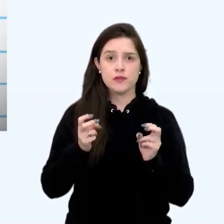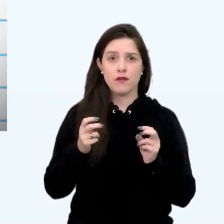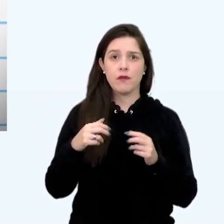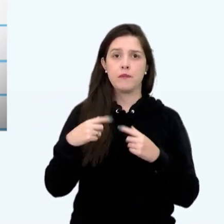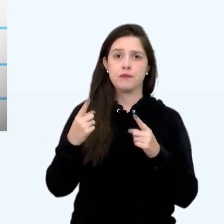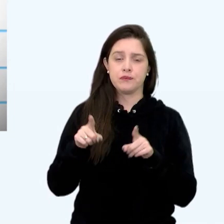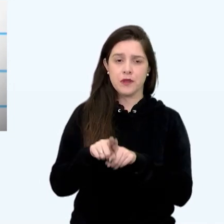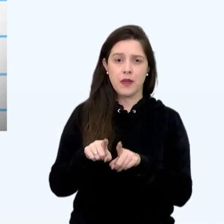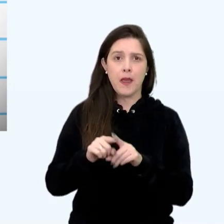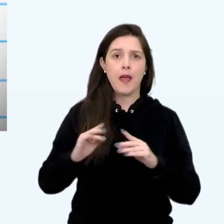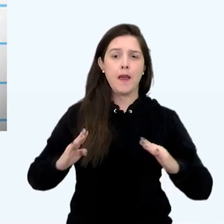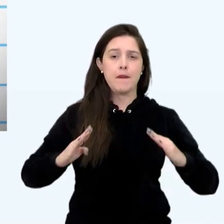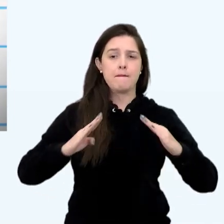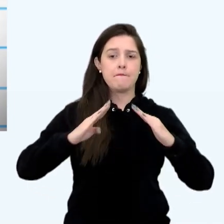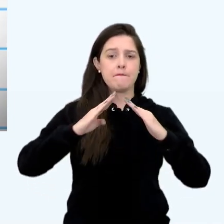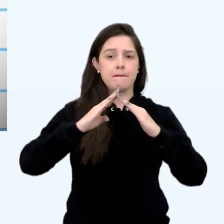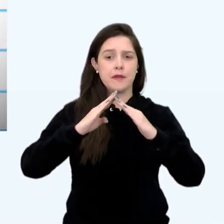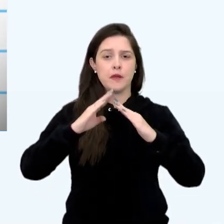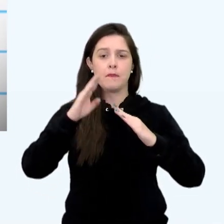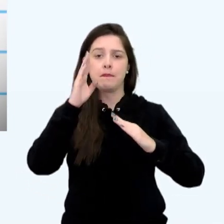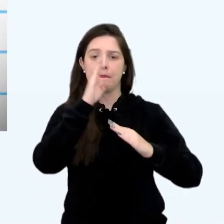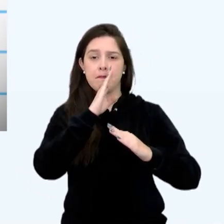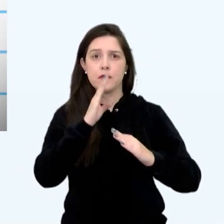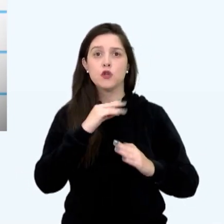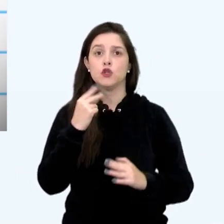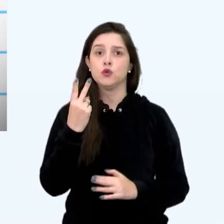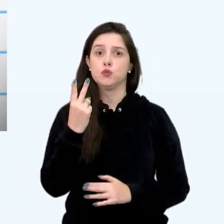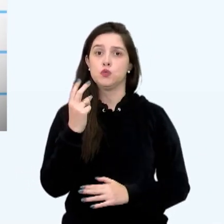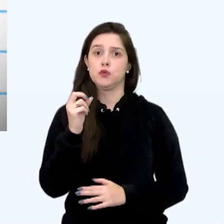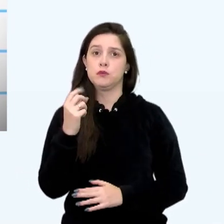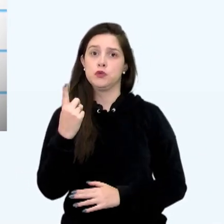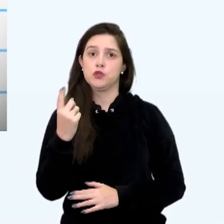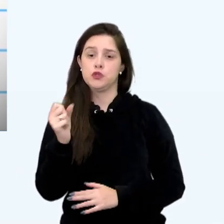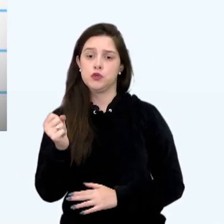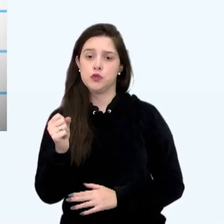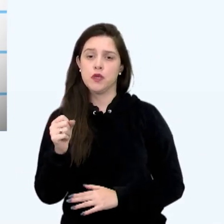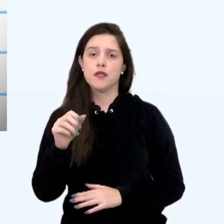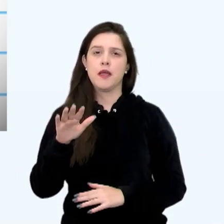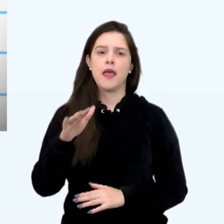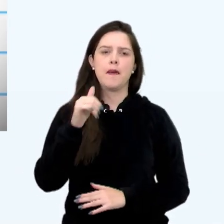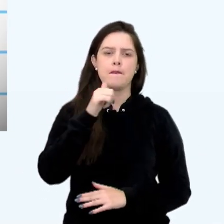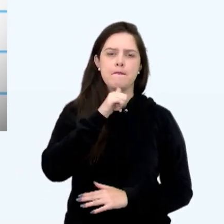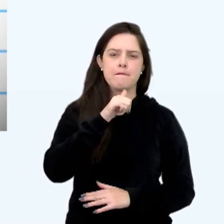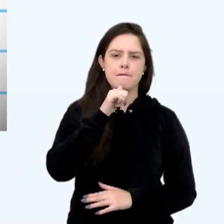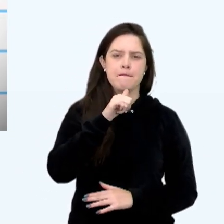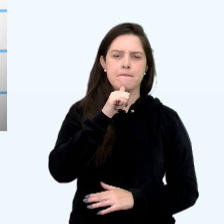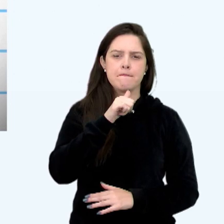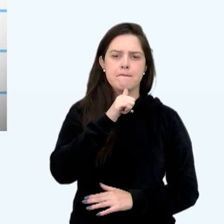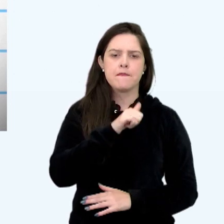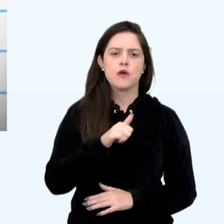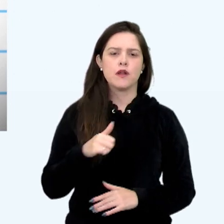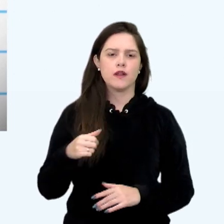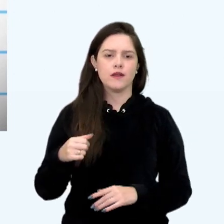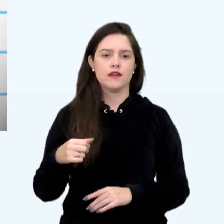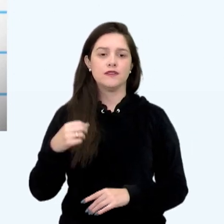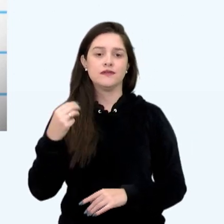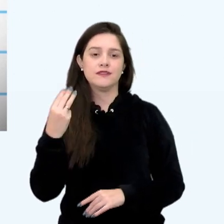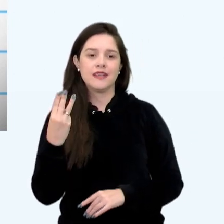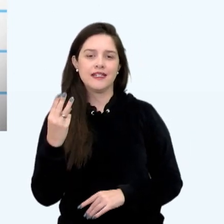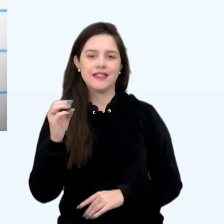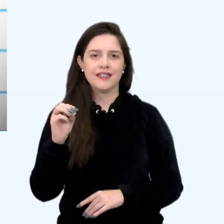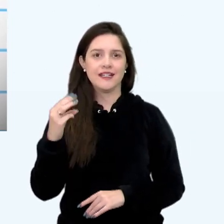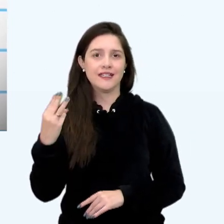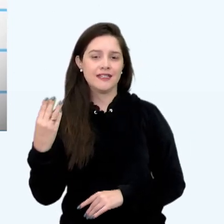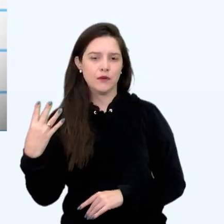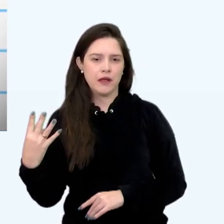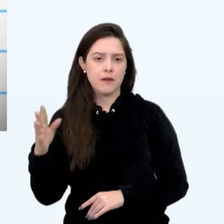a pirâmide etária brasileira de 2018. A faixa em que temos mais mulheres é a de 30 a 34 anos. Já os homens